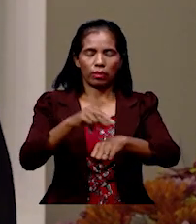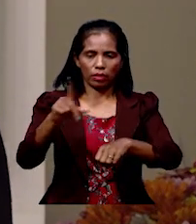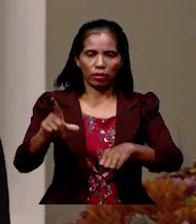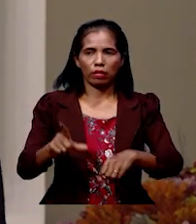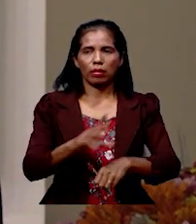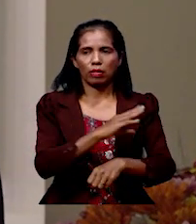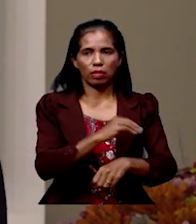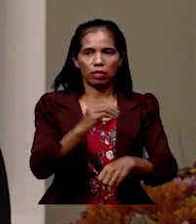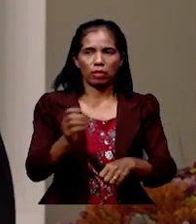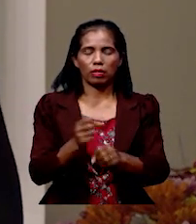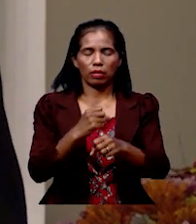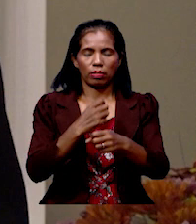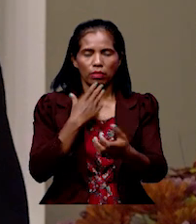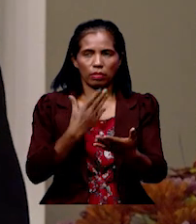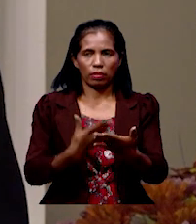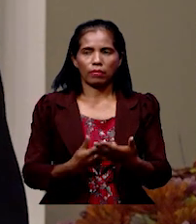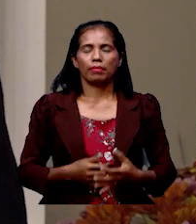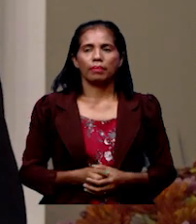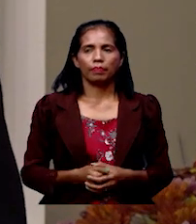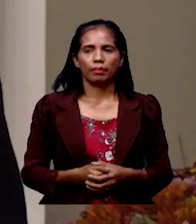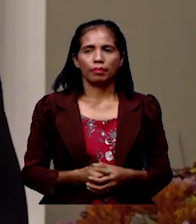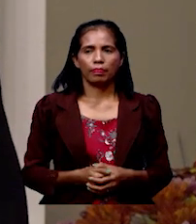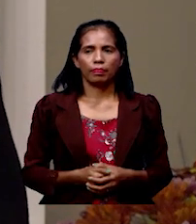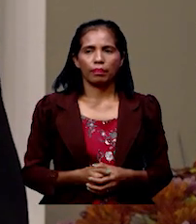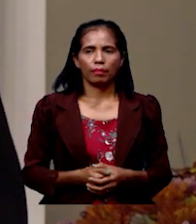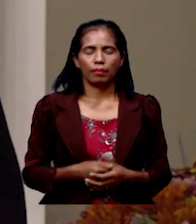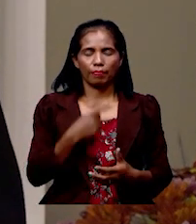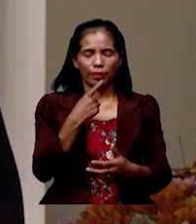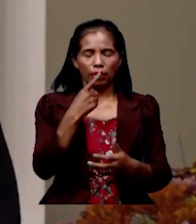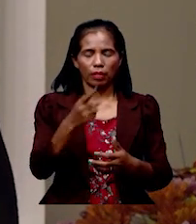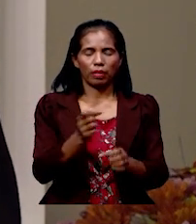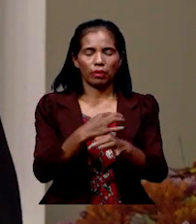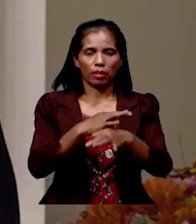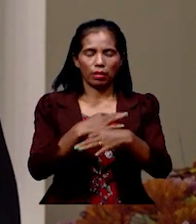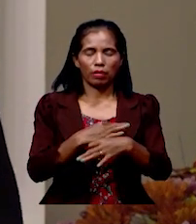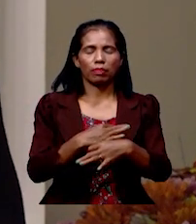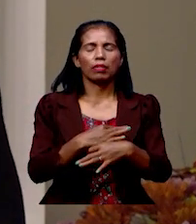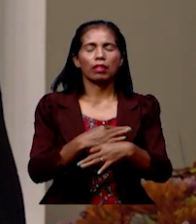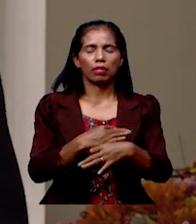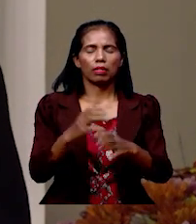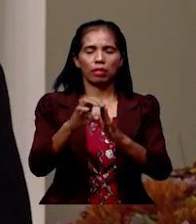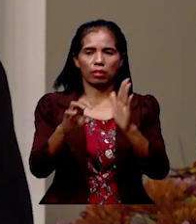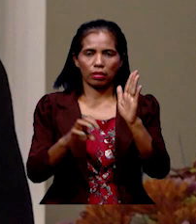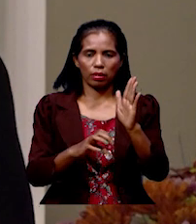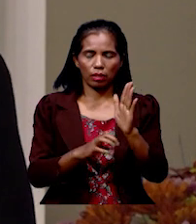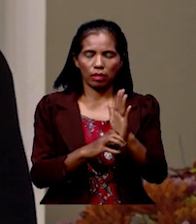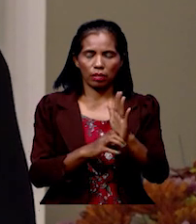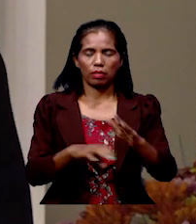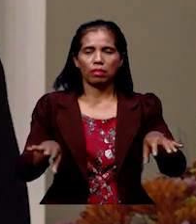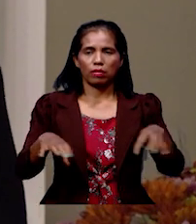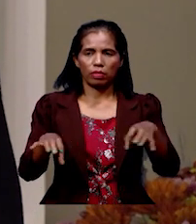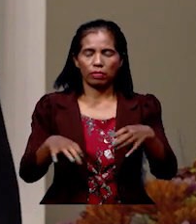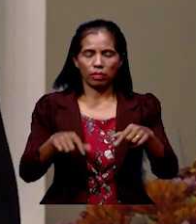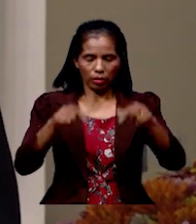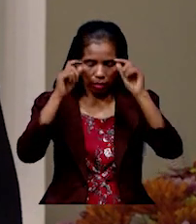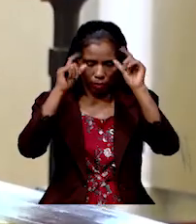de forma inovadora, empreendedora, leal e construtiva. Estamos aqui para servir Timor-Leste e